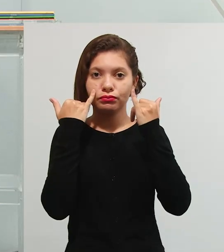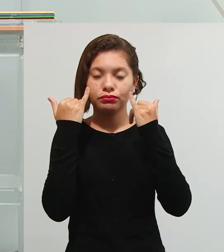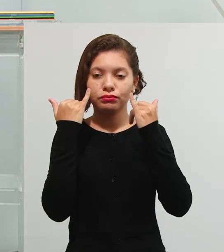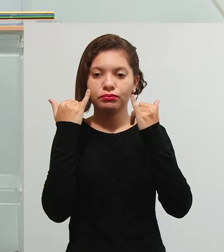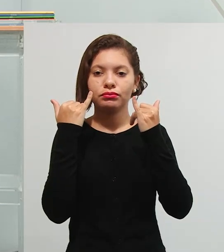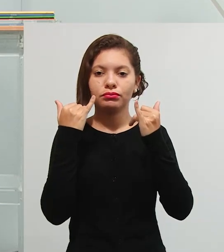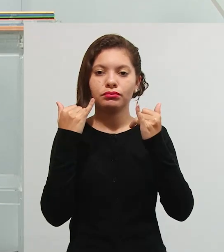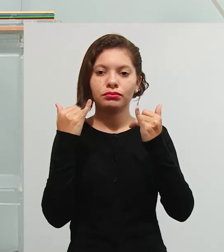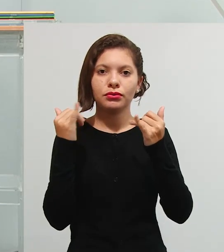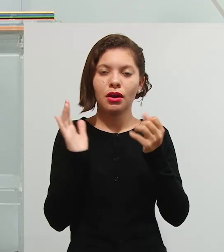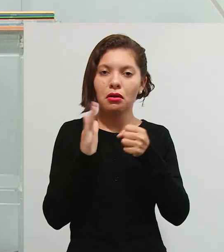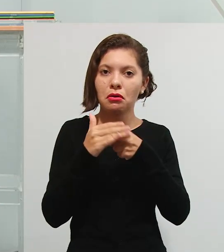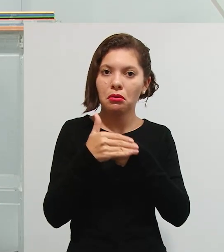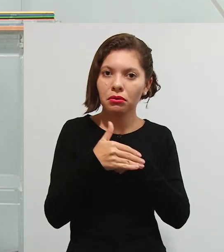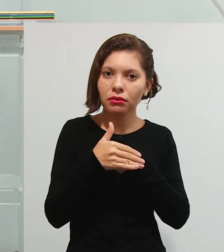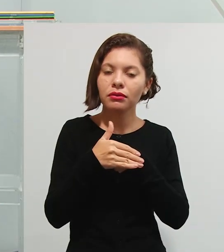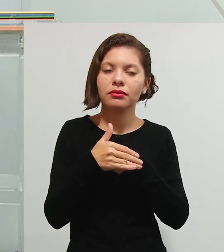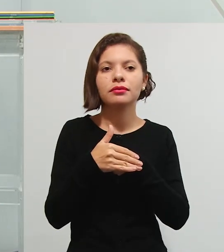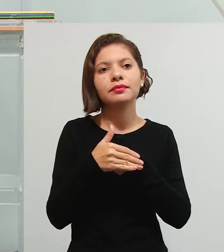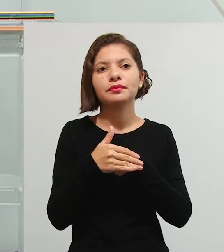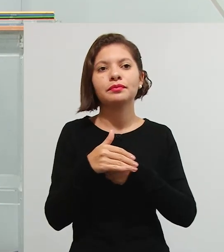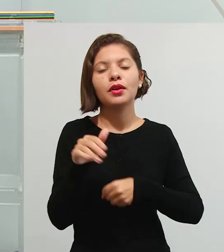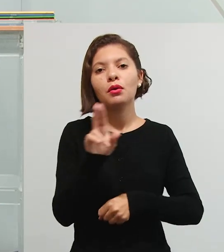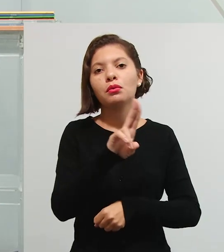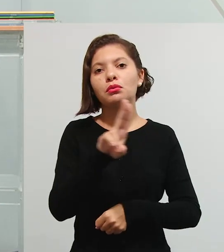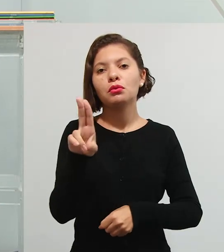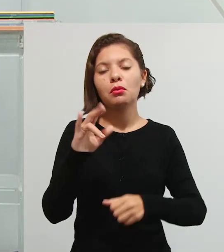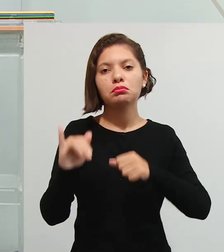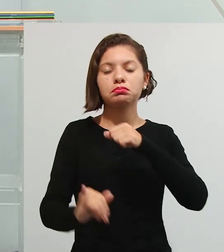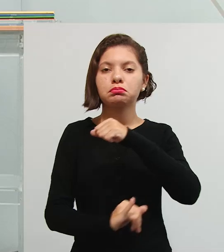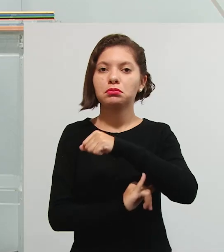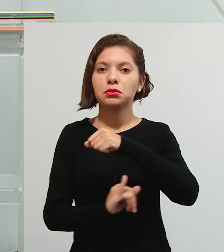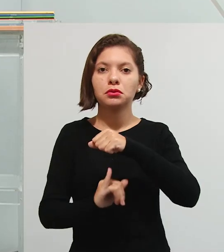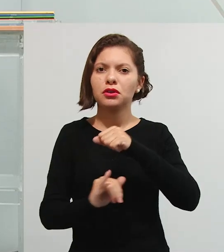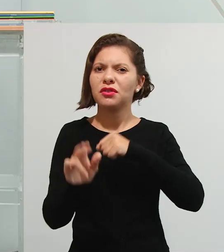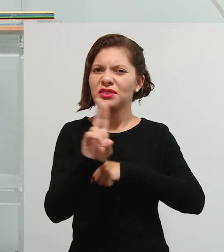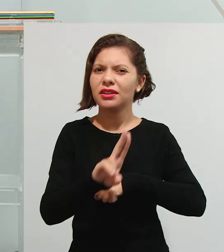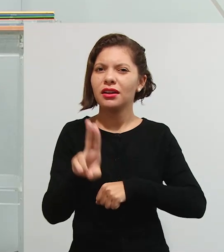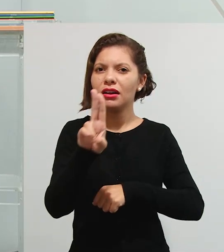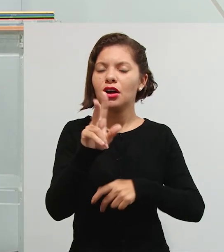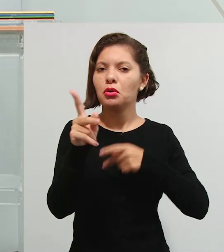sensíveis serão preservados ou não, se o nome da instituição,